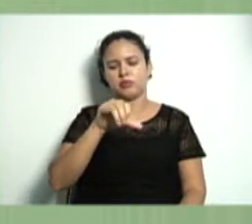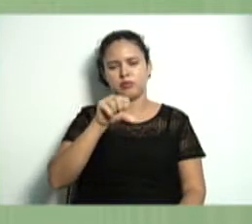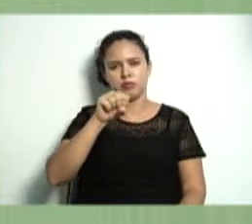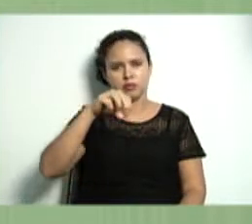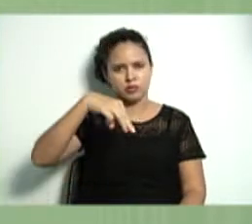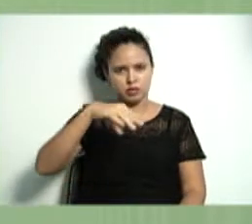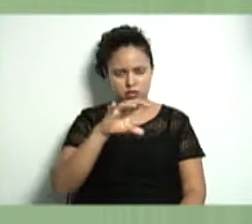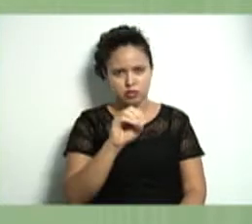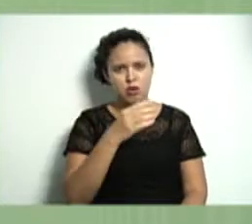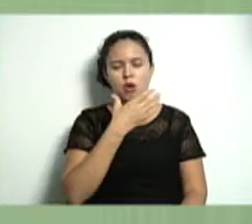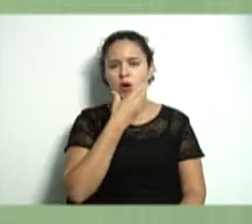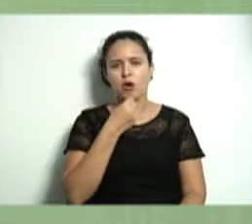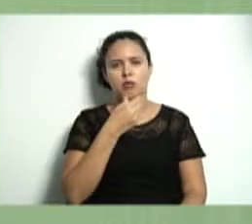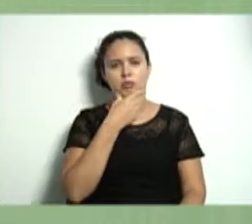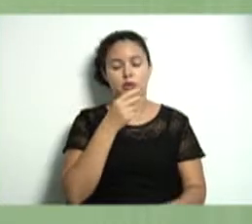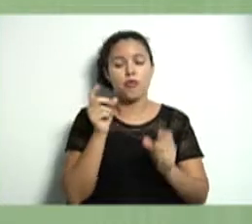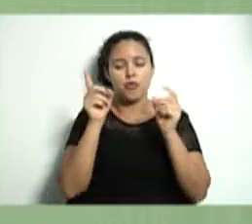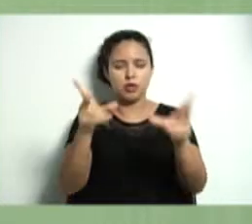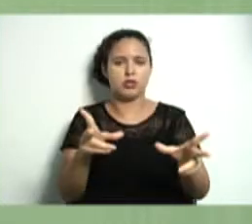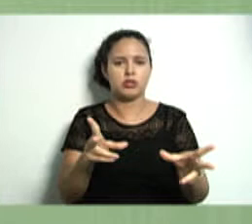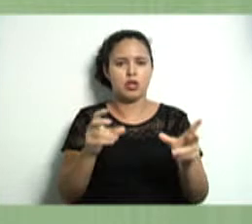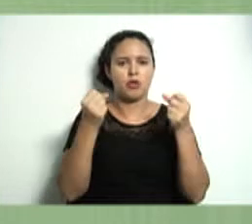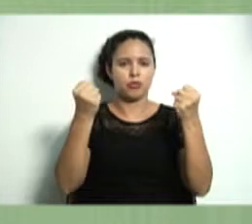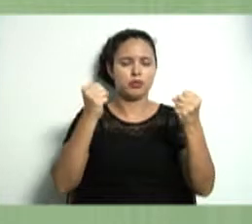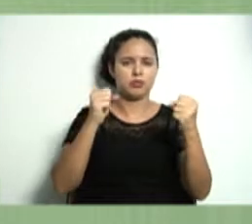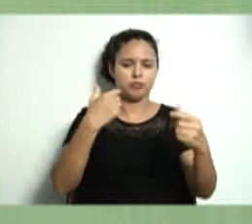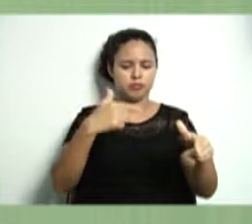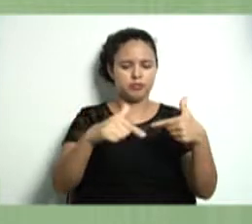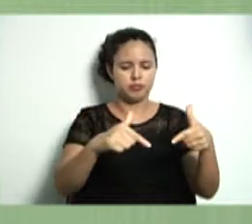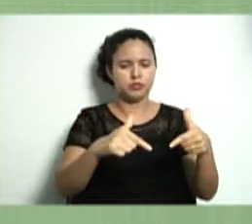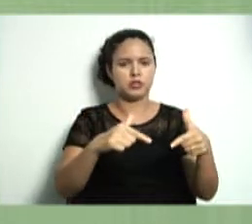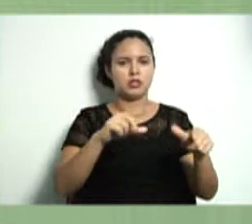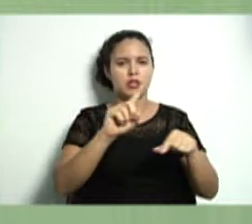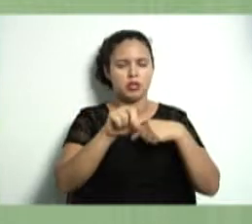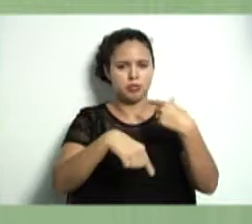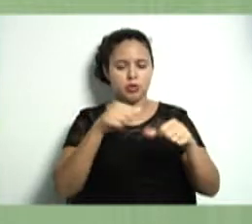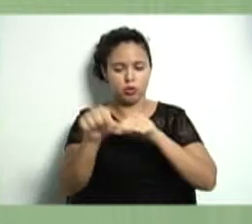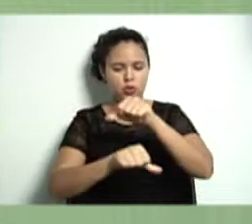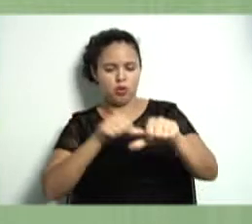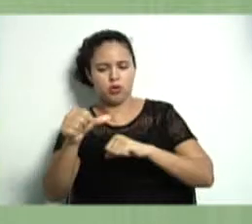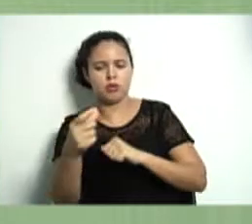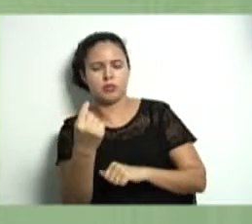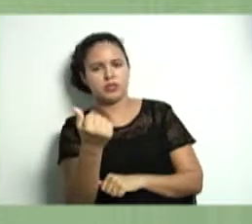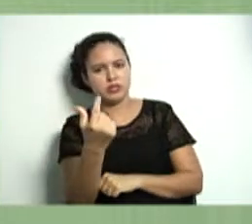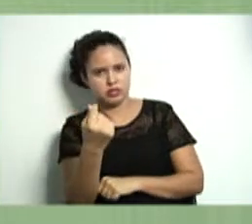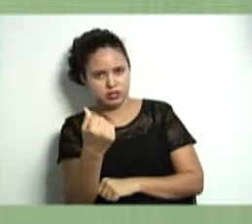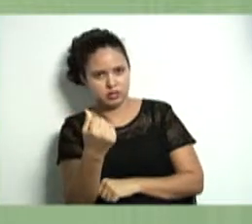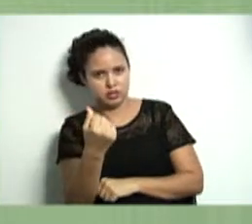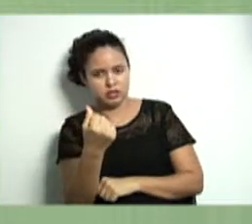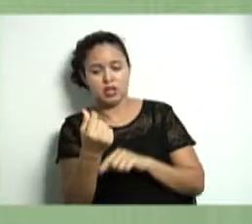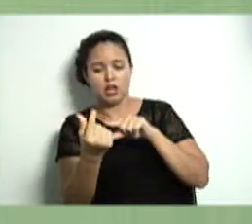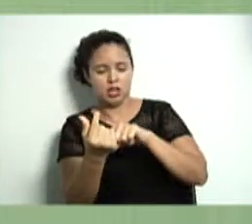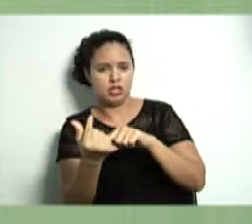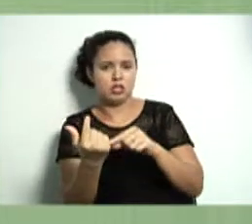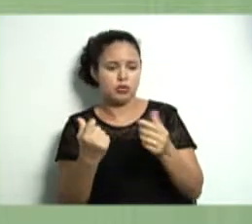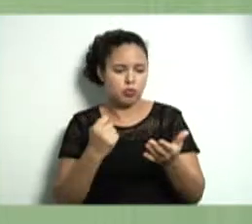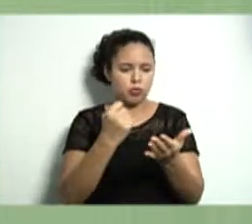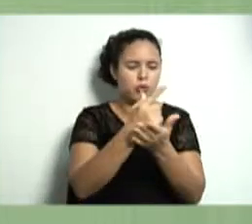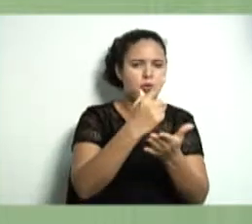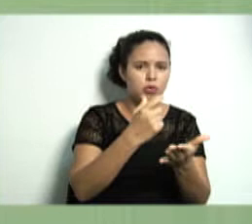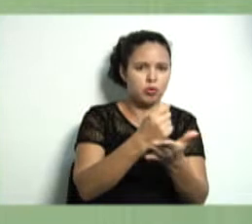a troca por dinheiro e usa o dinheiro para adquirir os bens que necessita.